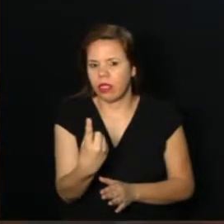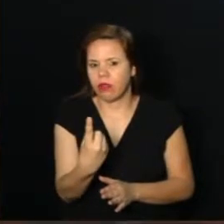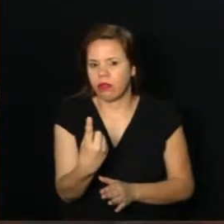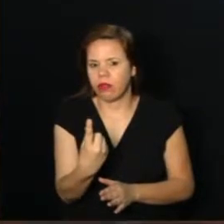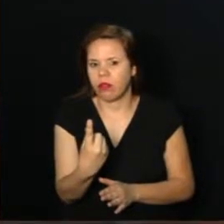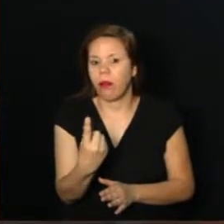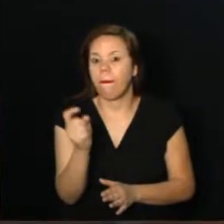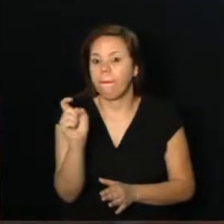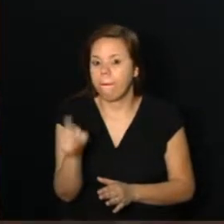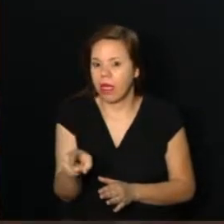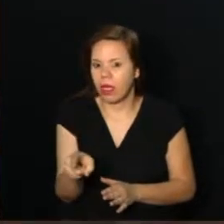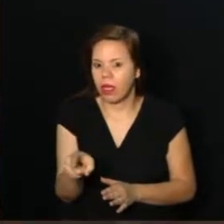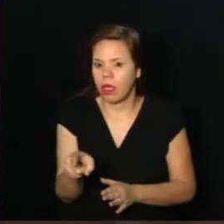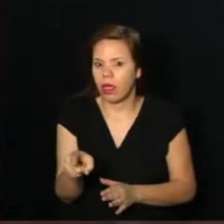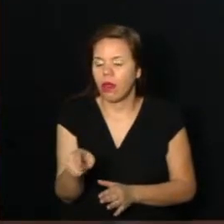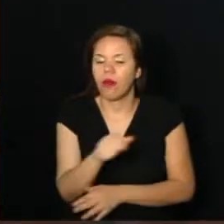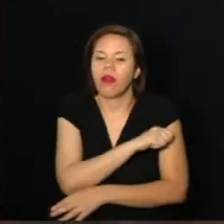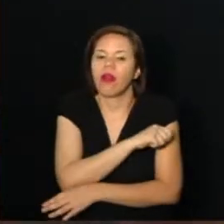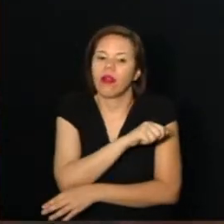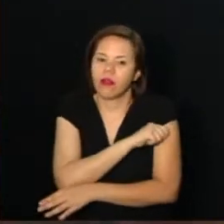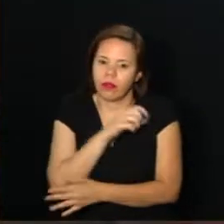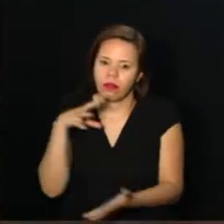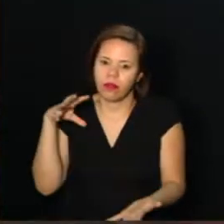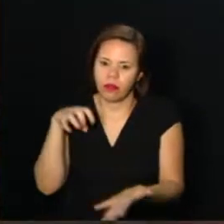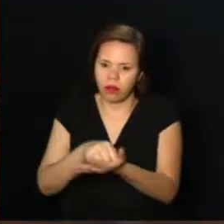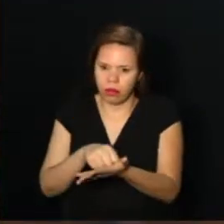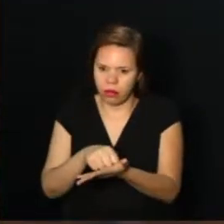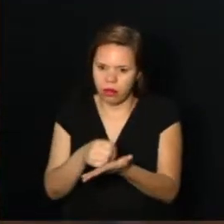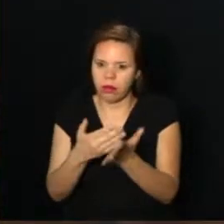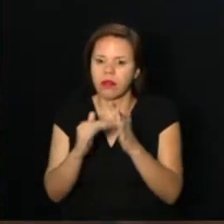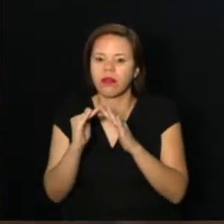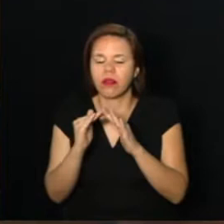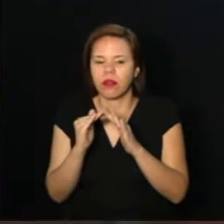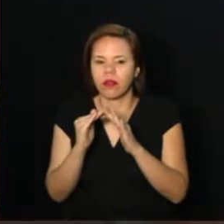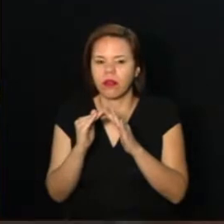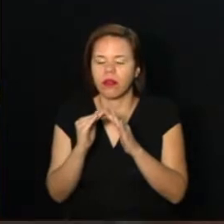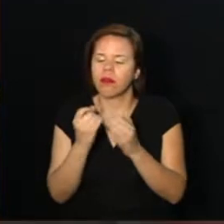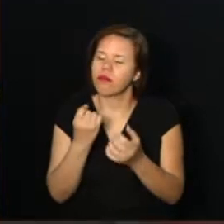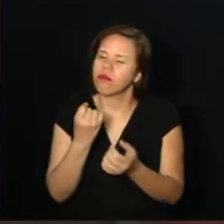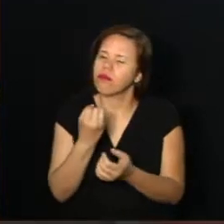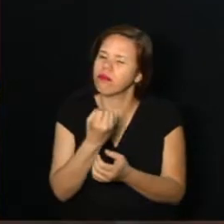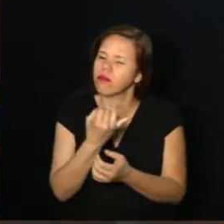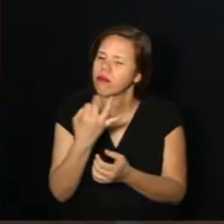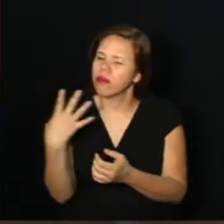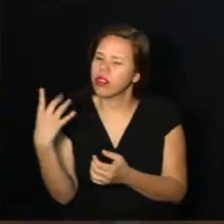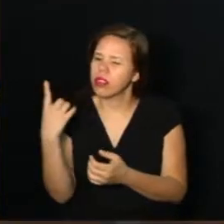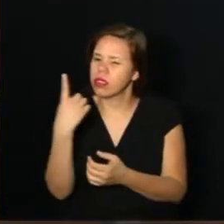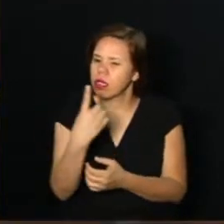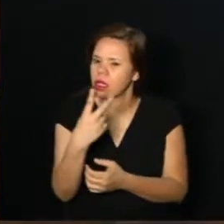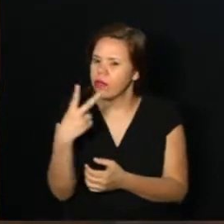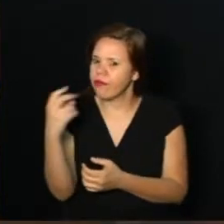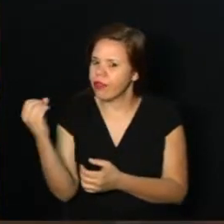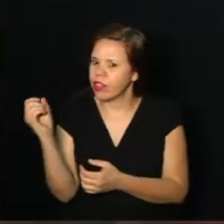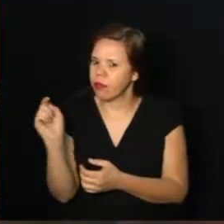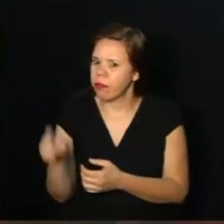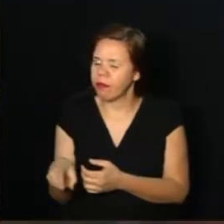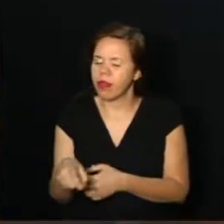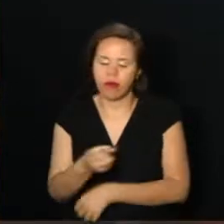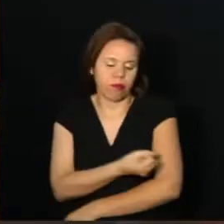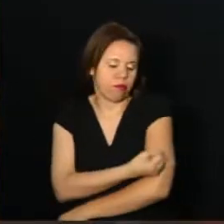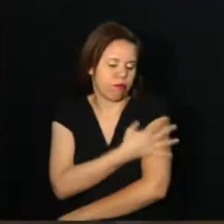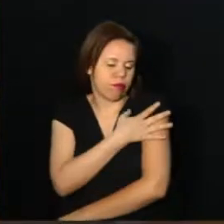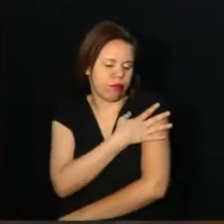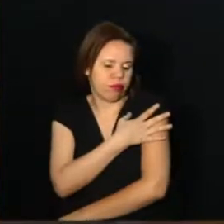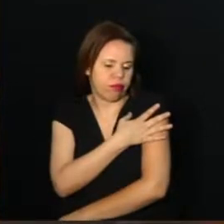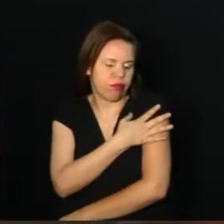161 mil alunos matriculados. Destes, aproximadamente 120 mil estão no ensino fundamental, em